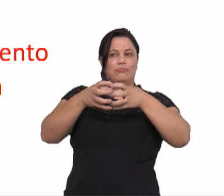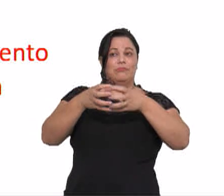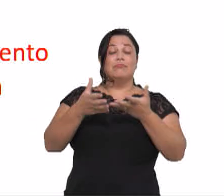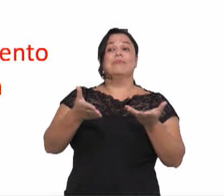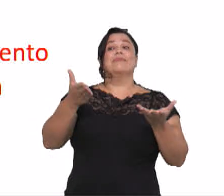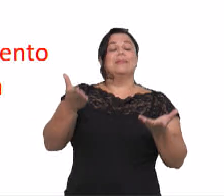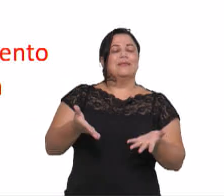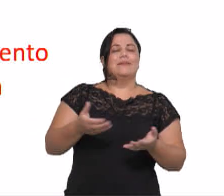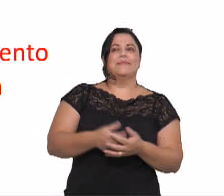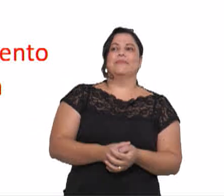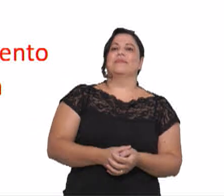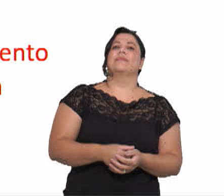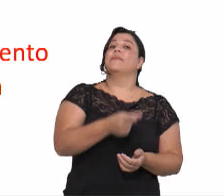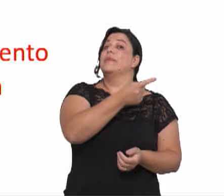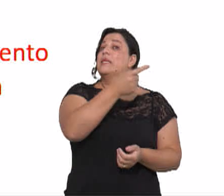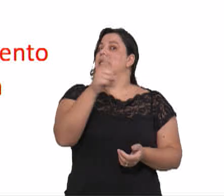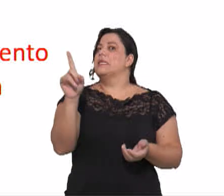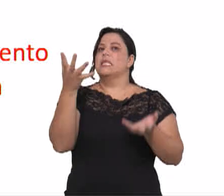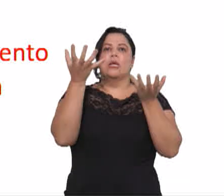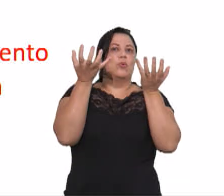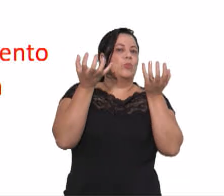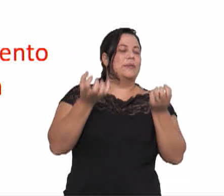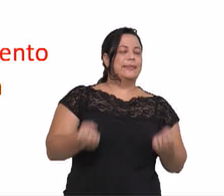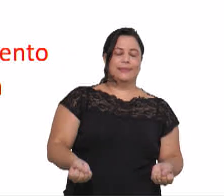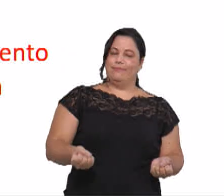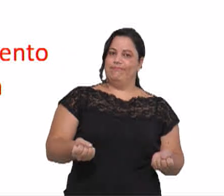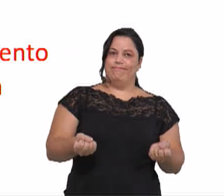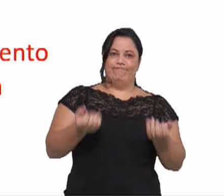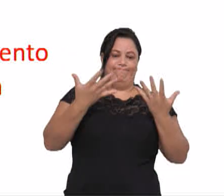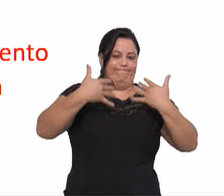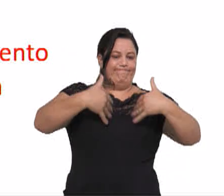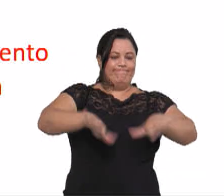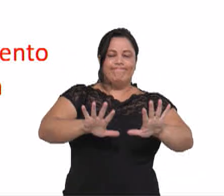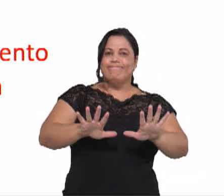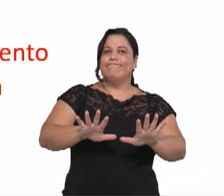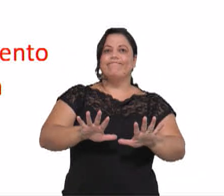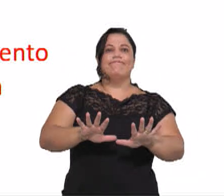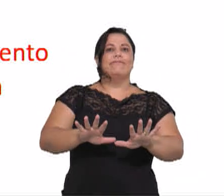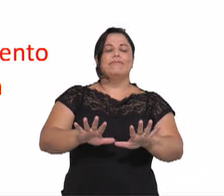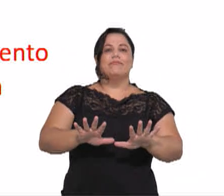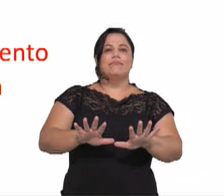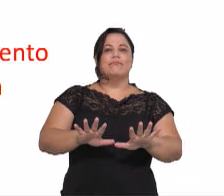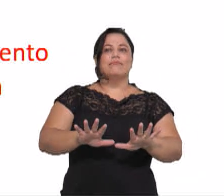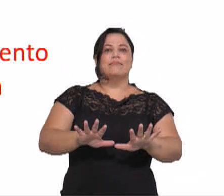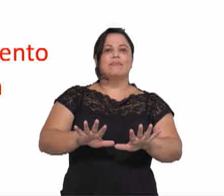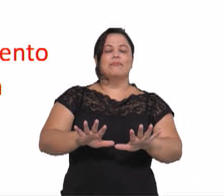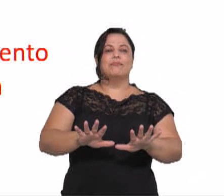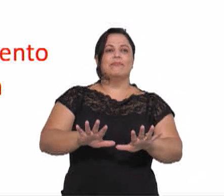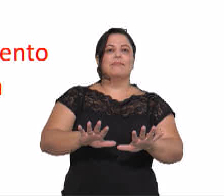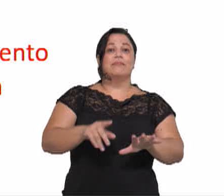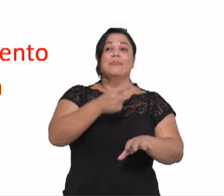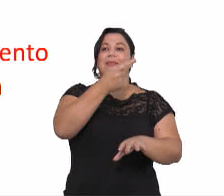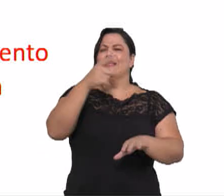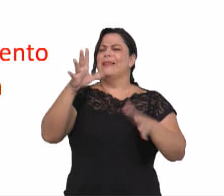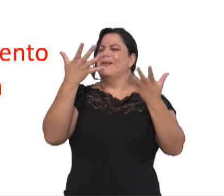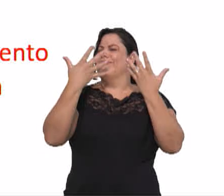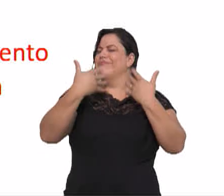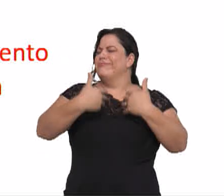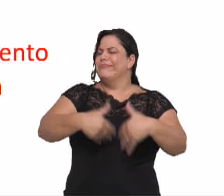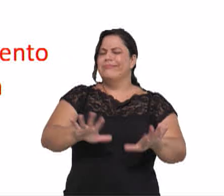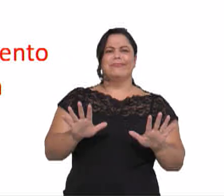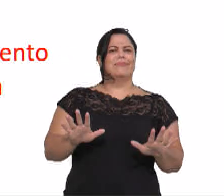tanto não aceita a formação da Assembleia dos Estados Gerais e não aceita